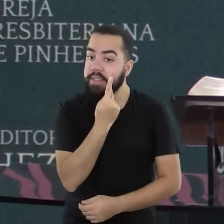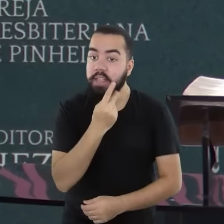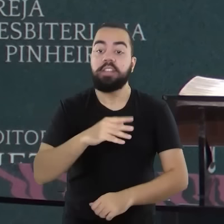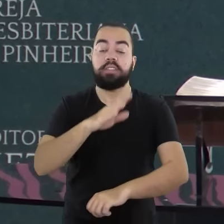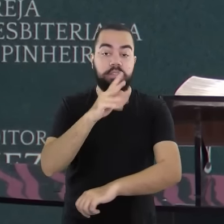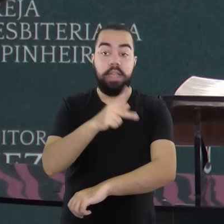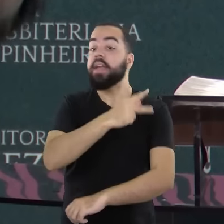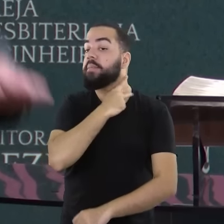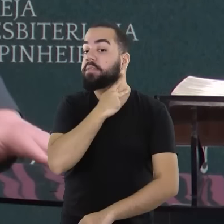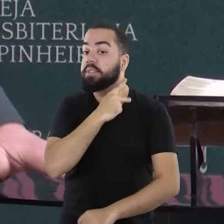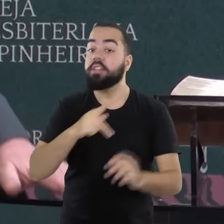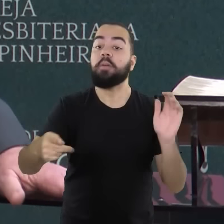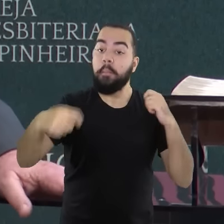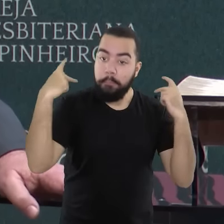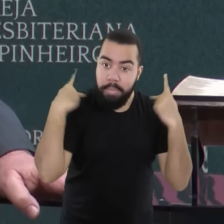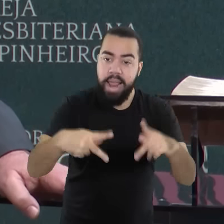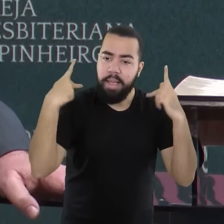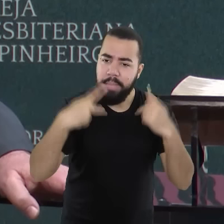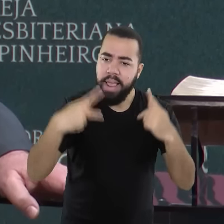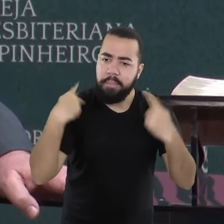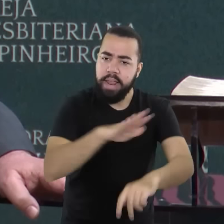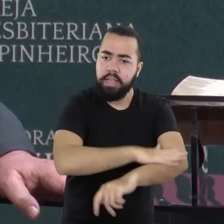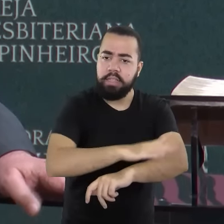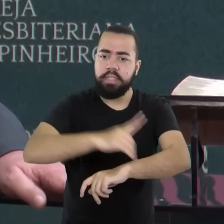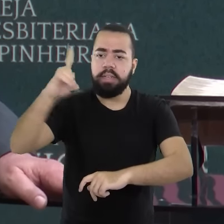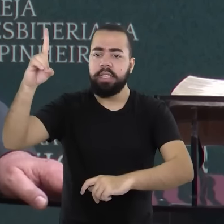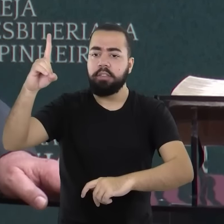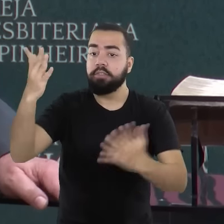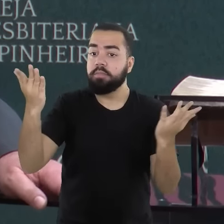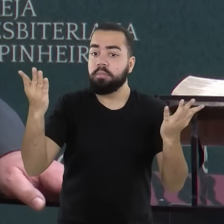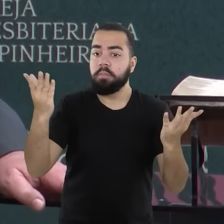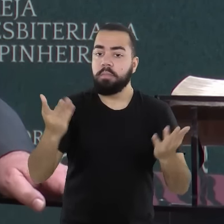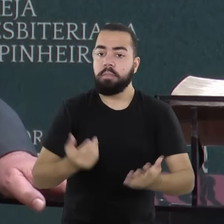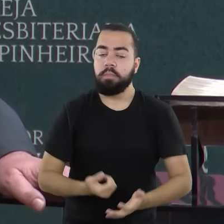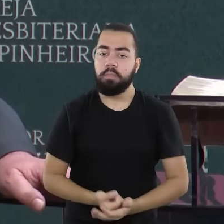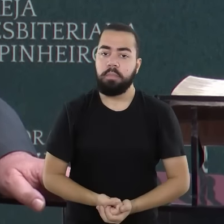igrejas da Assembleia de Deus todo dia. Por quê?